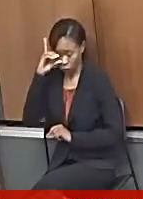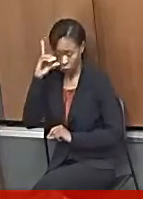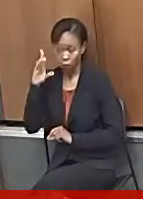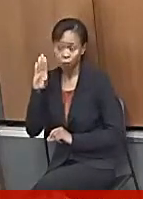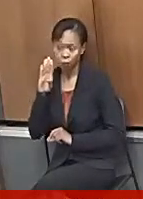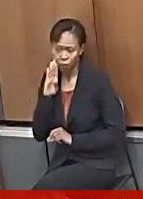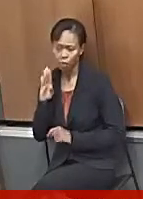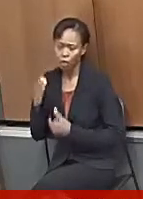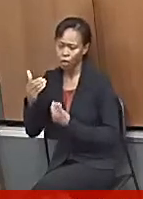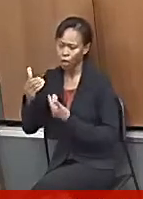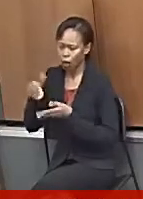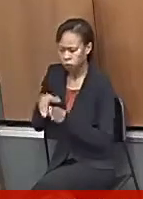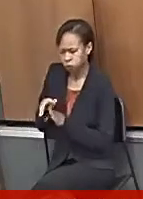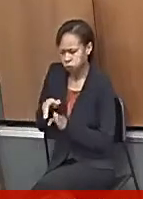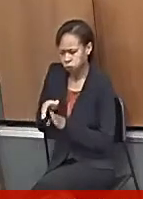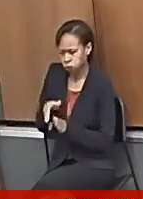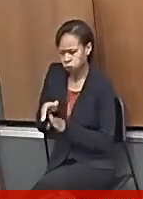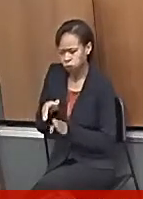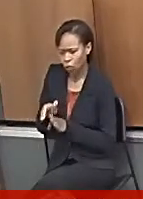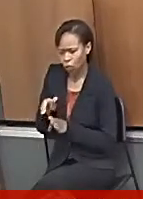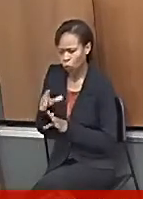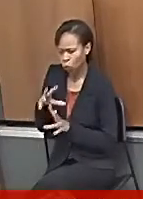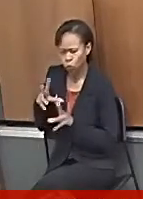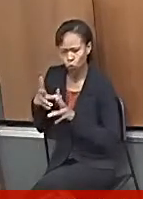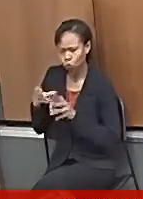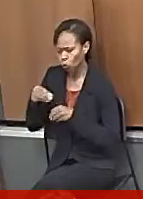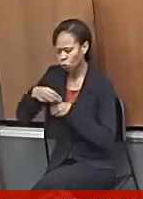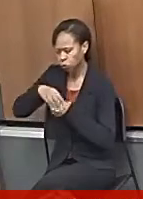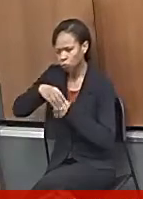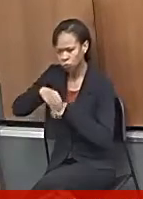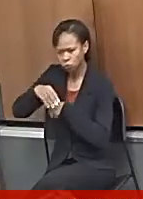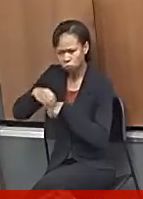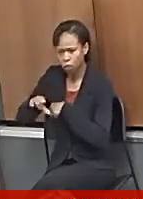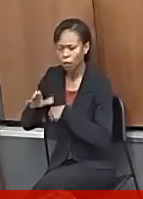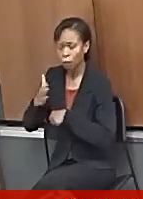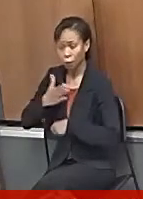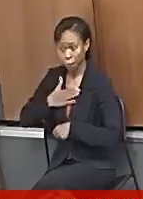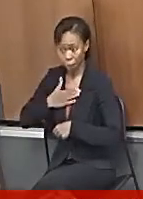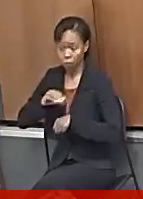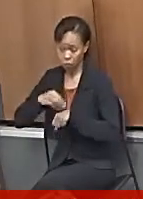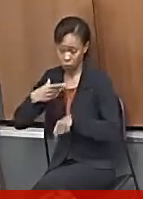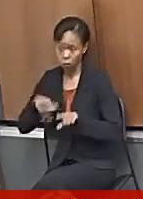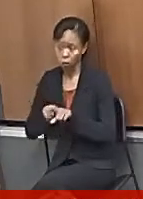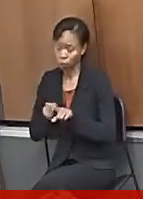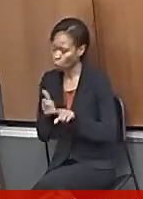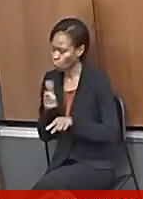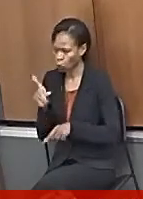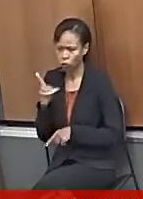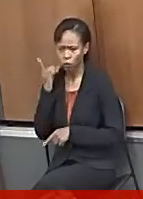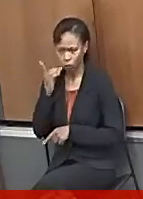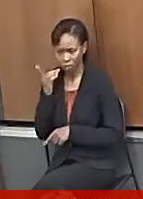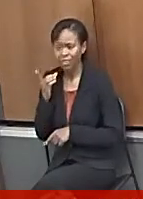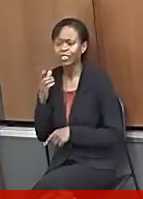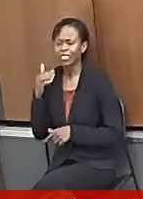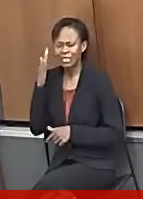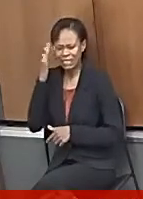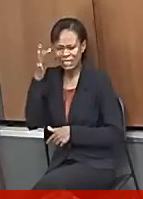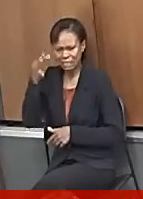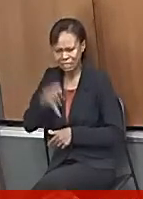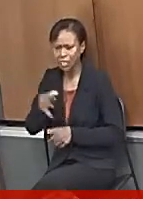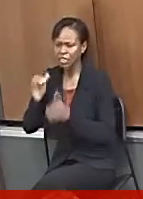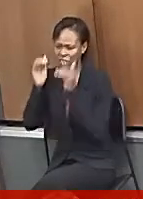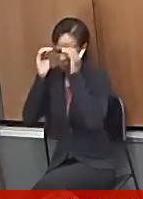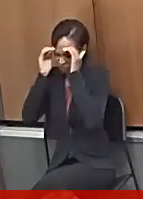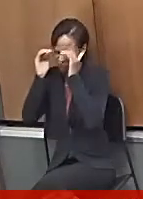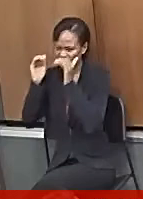pt mt é passar pra não só pra mim mas com vários deputados eu tenho certeza que o plenário vai ser que pelo seu